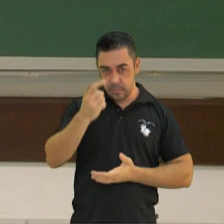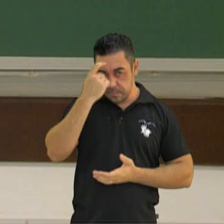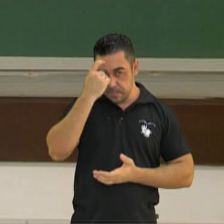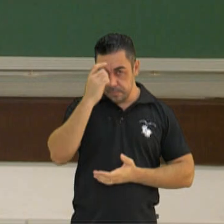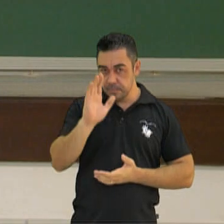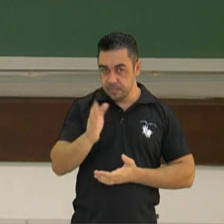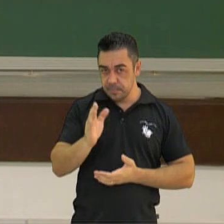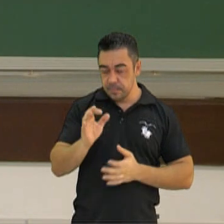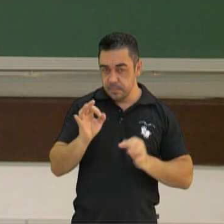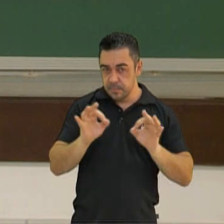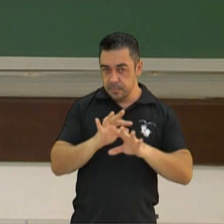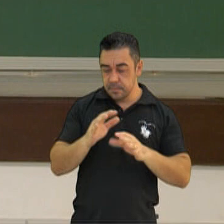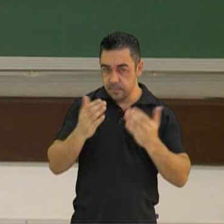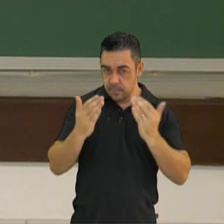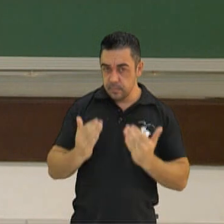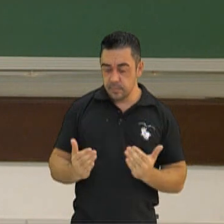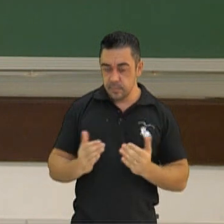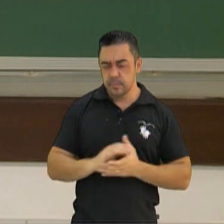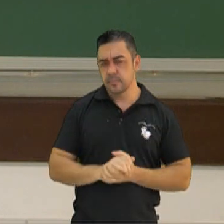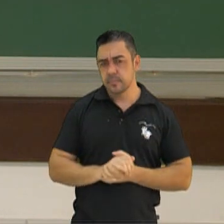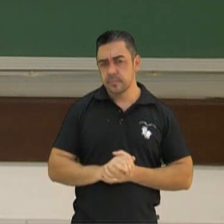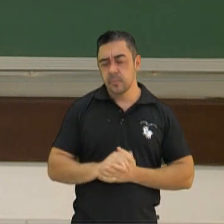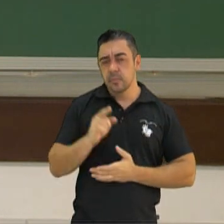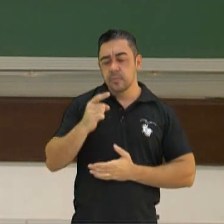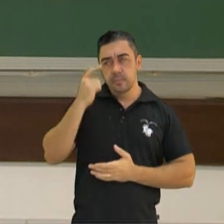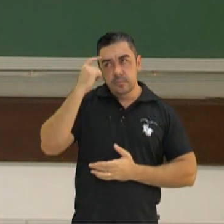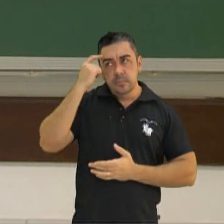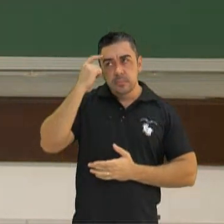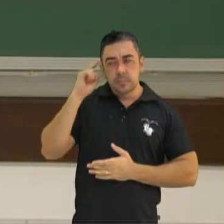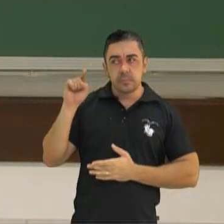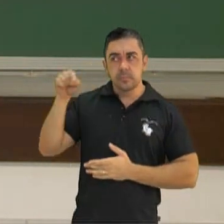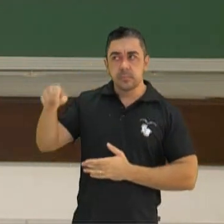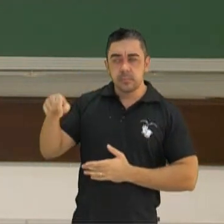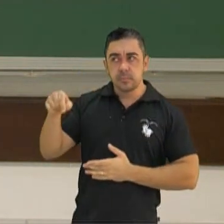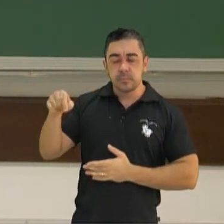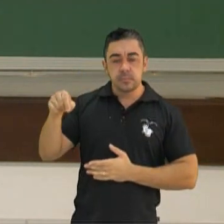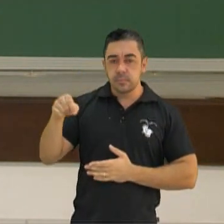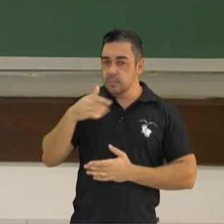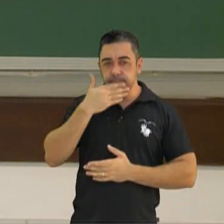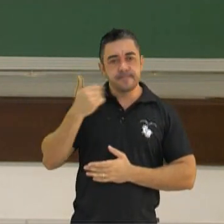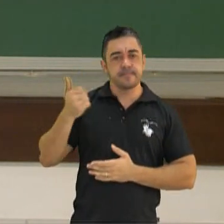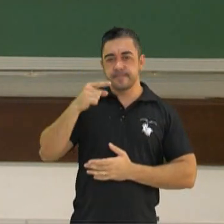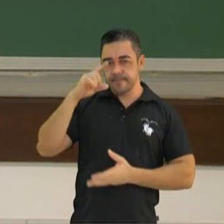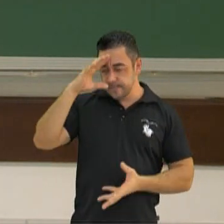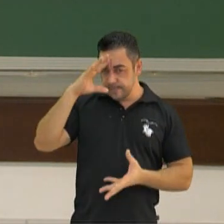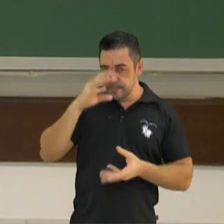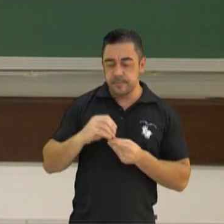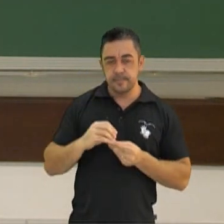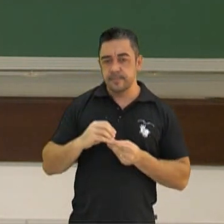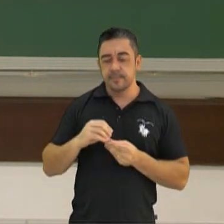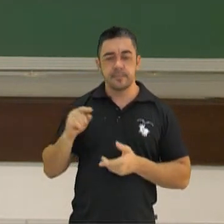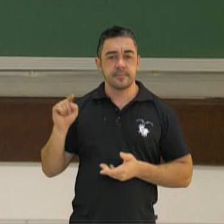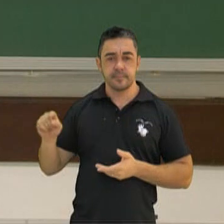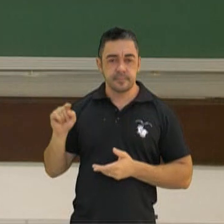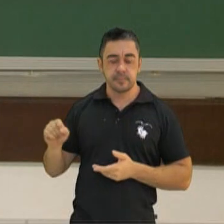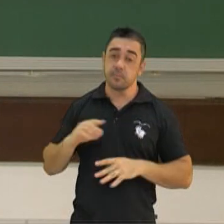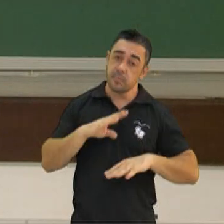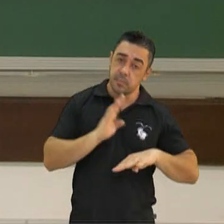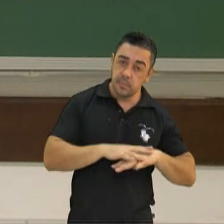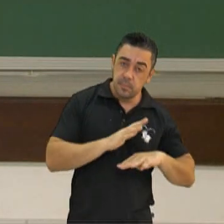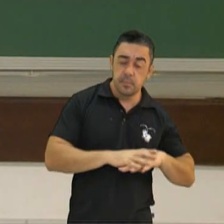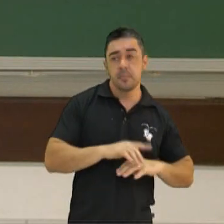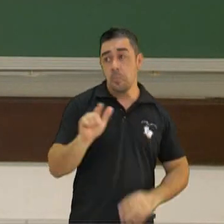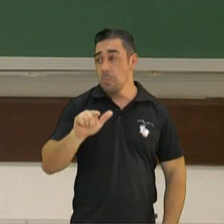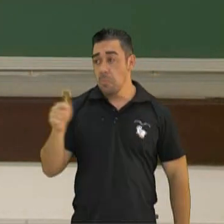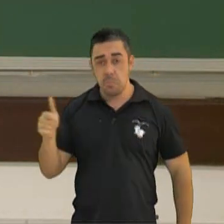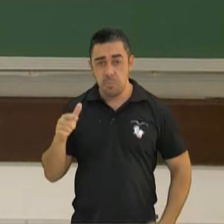Pensou? Analisou a situação? Você tem que se colocar no problema, né, gente? A melhor forma de você entender qualquer problema, até seja de matemática, seja de